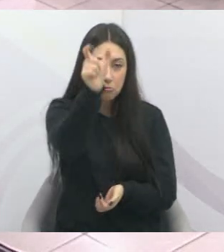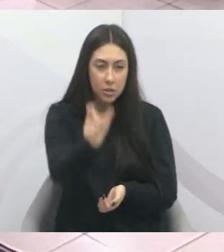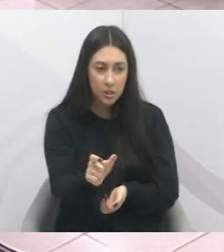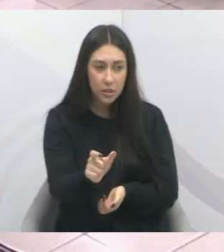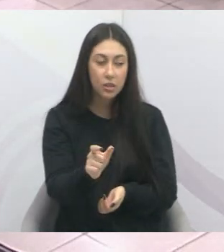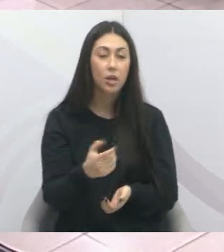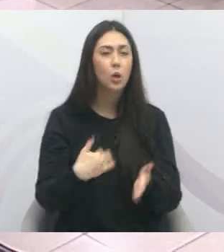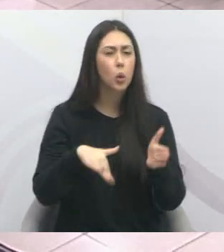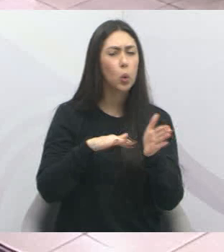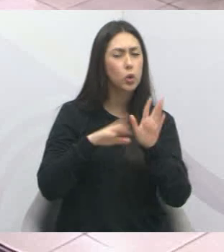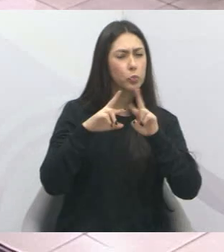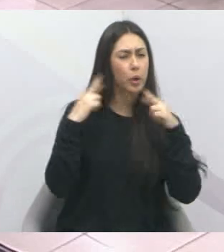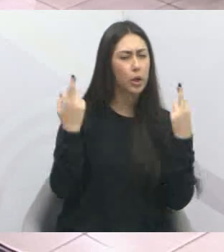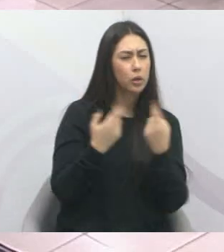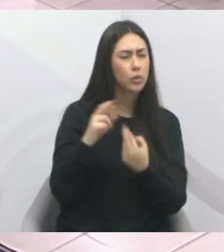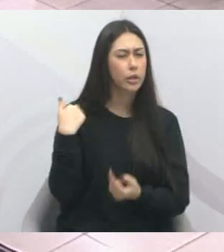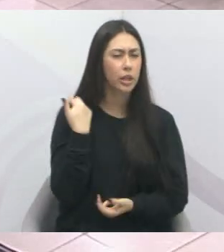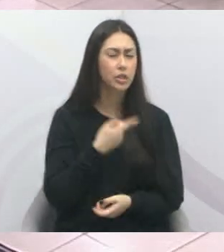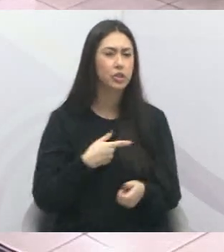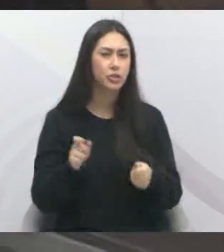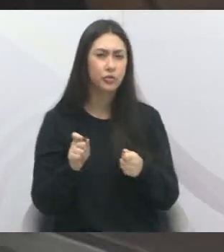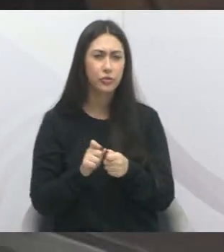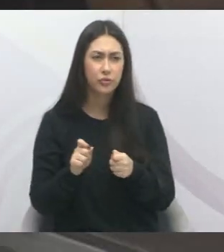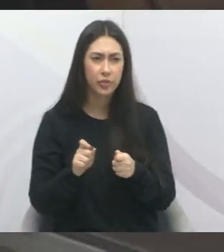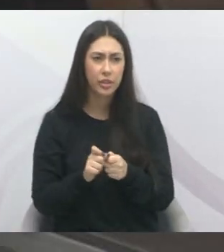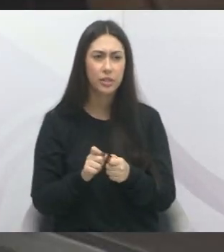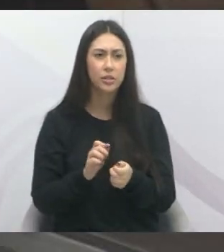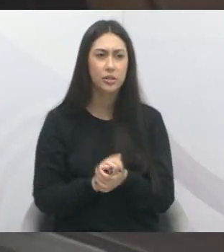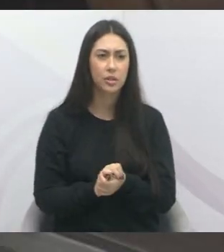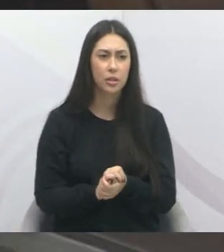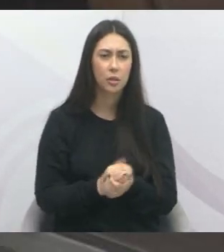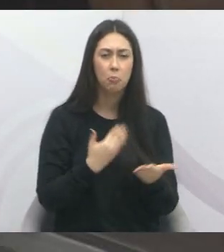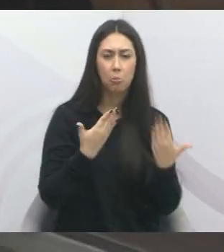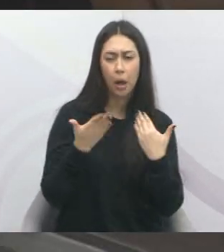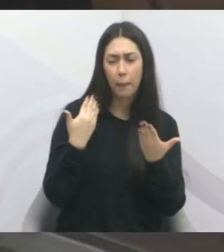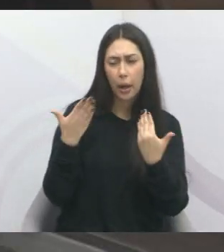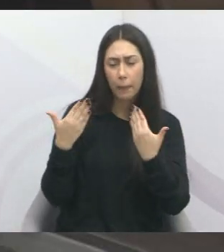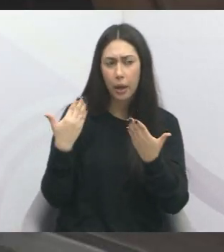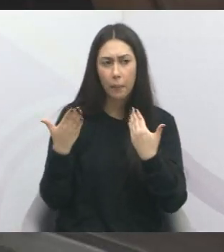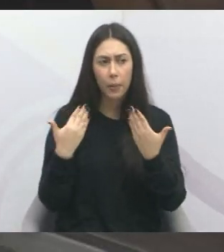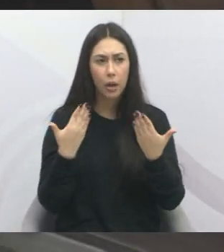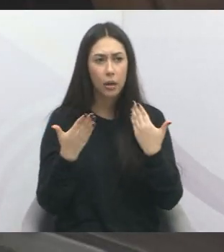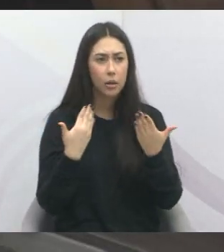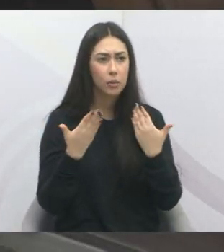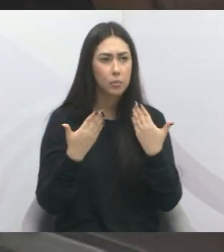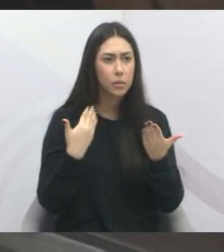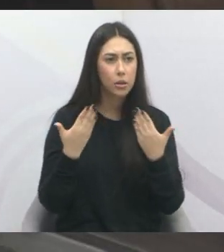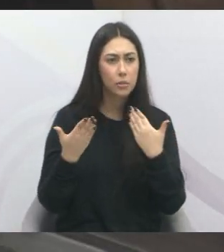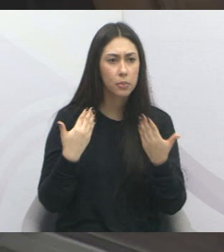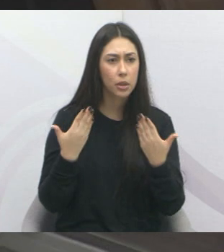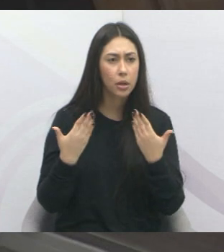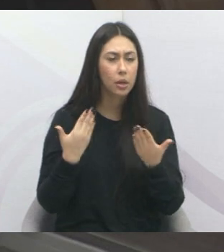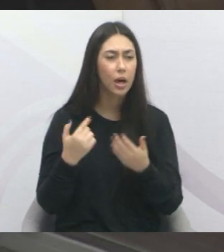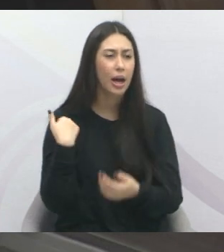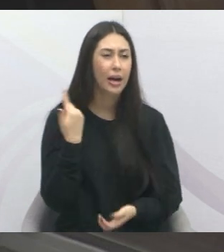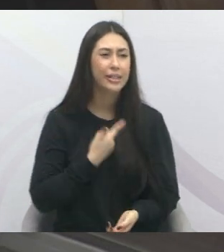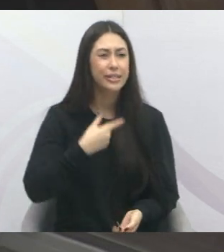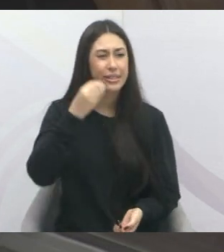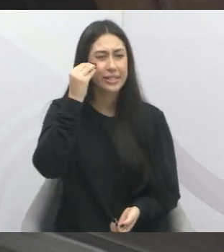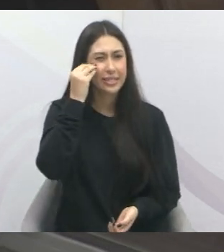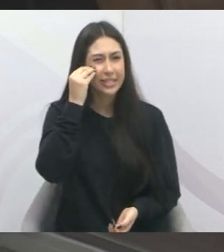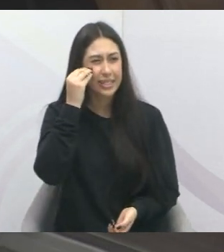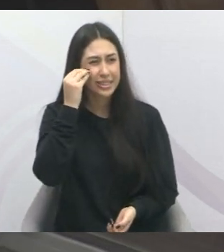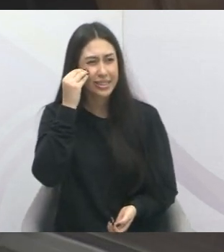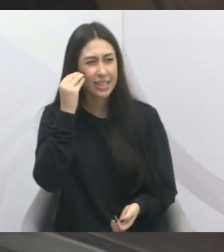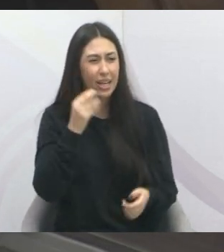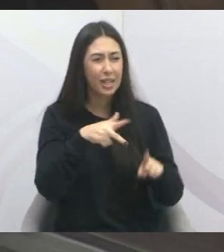última reunião que nós fizemos, que foi fruto do que nós debatemos aqui numa audiência pública, da gente tentar aí